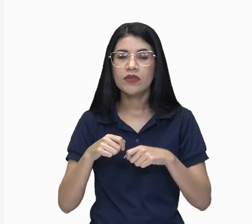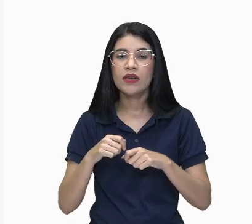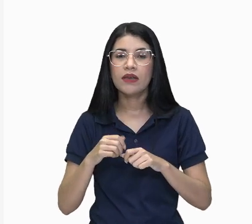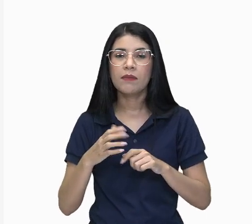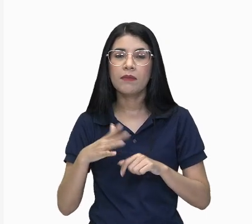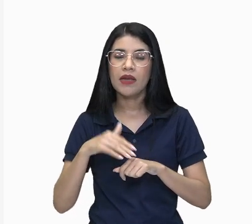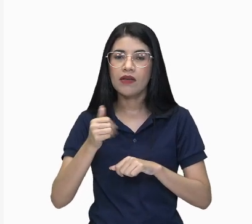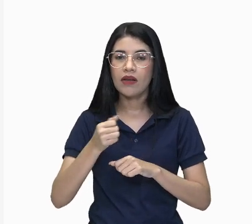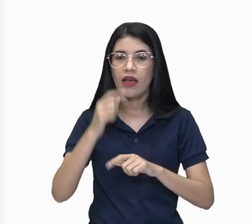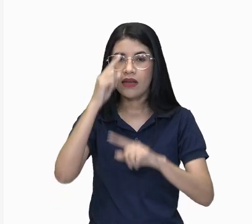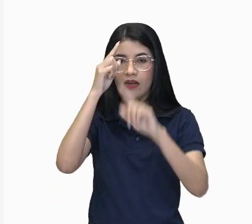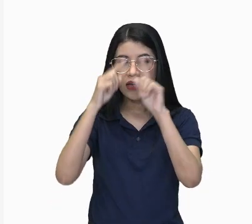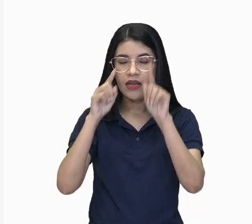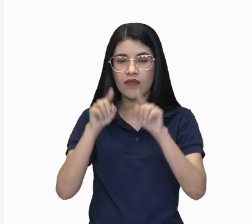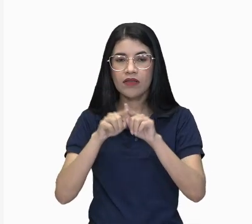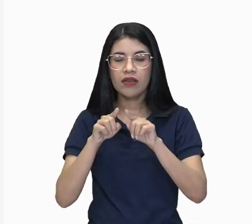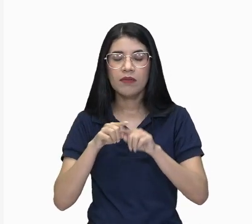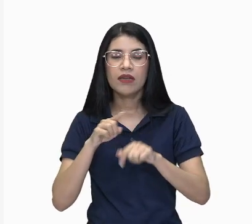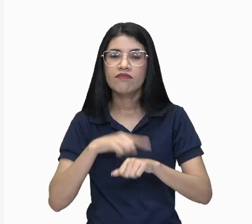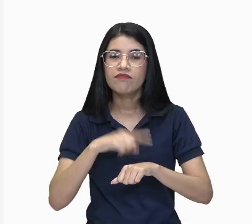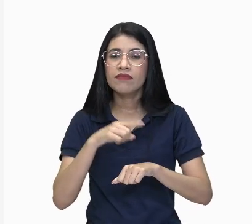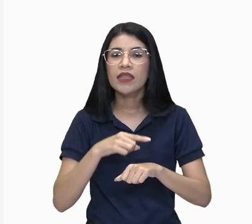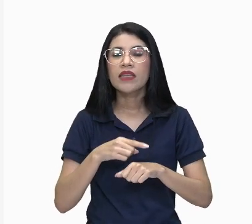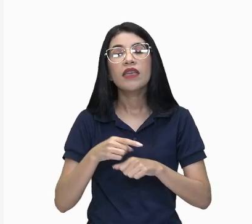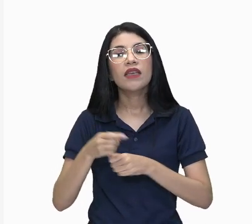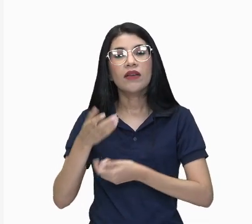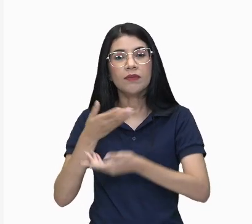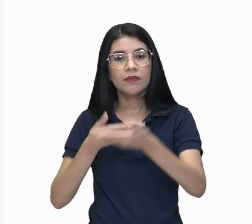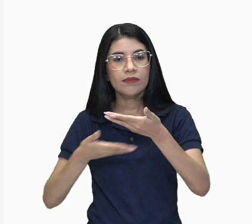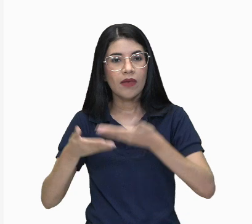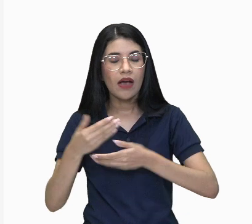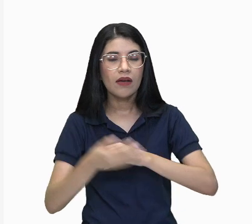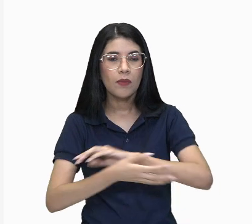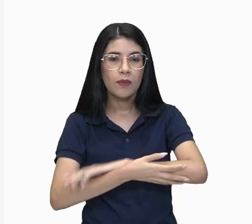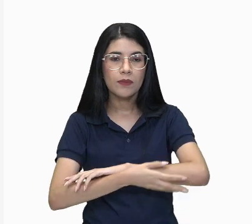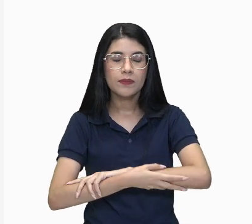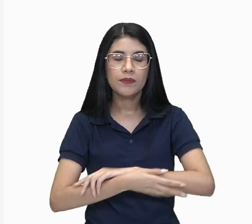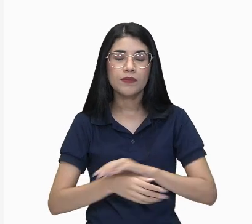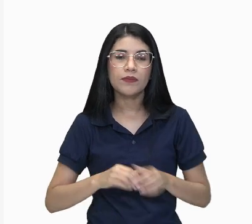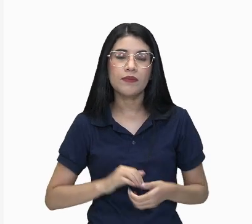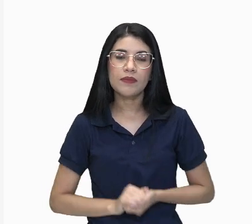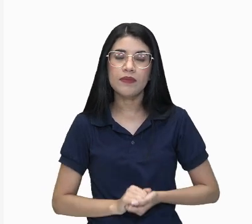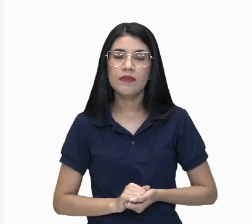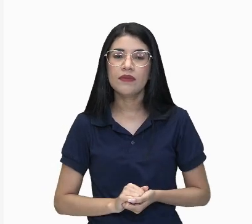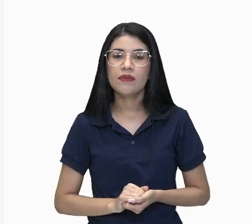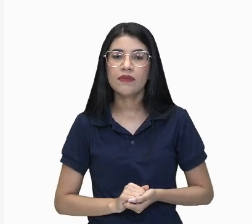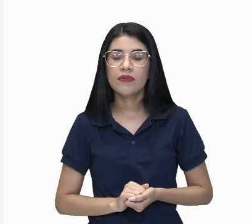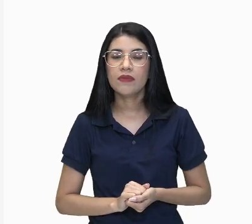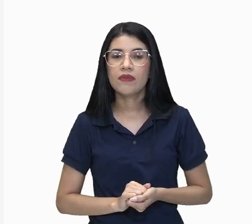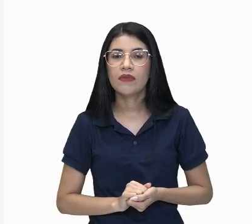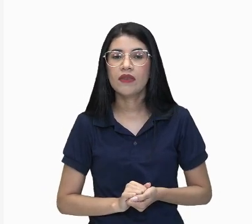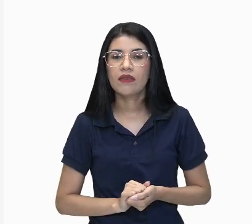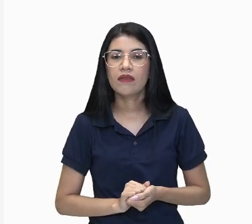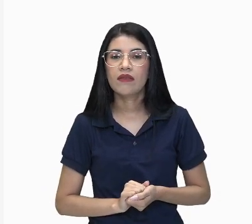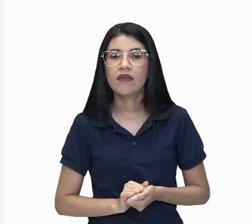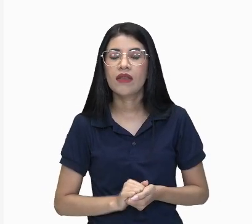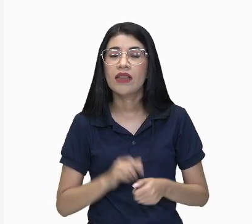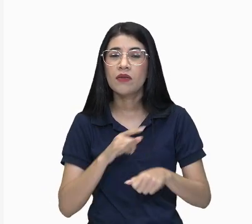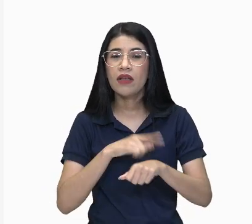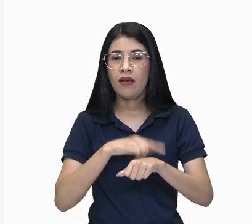espontaneidade, colaboração entre os participantes. Na improvisação teatral, os atores